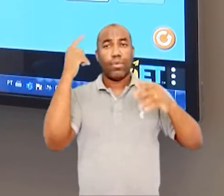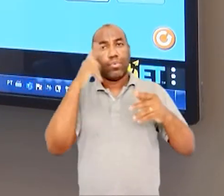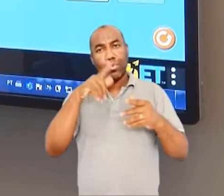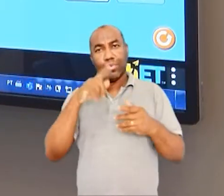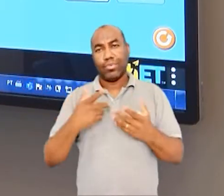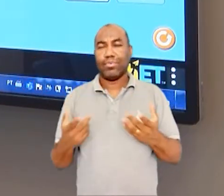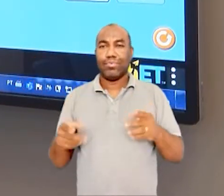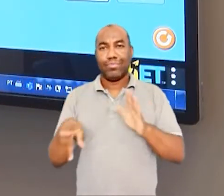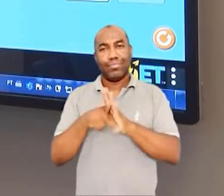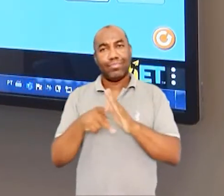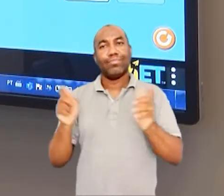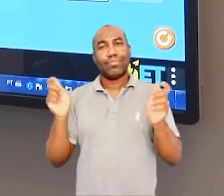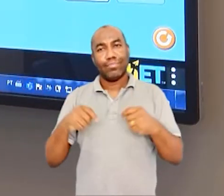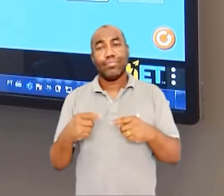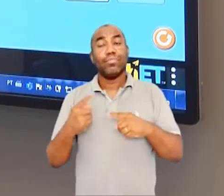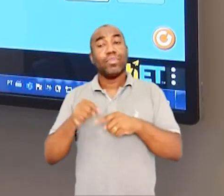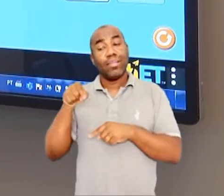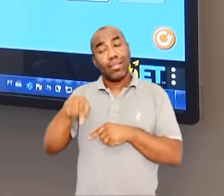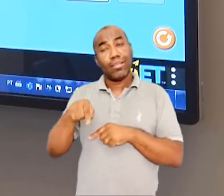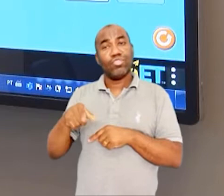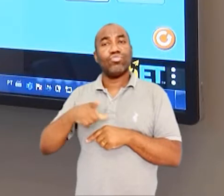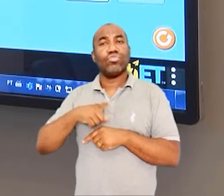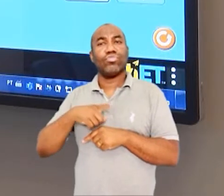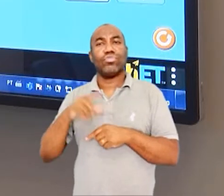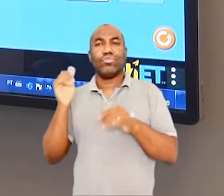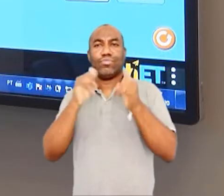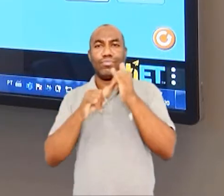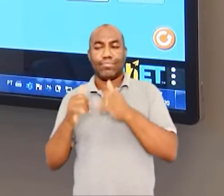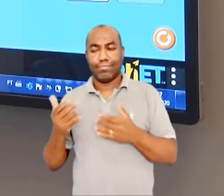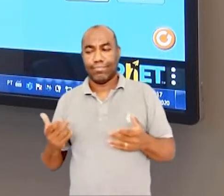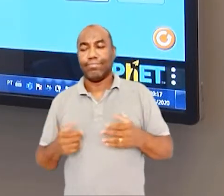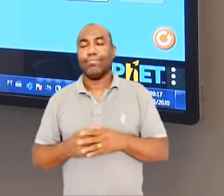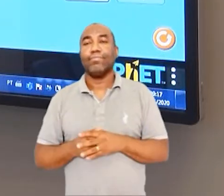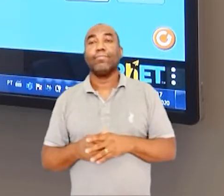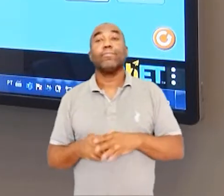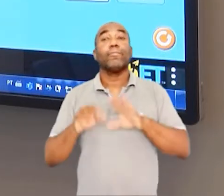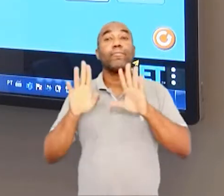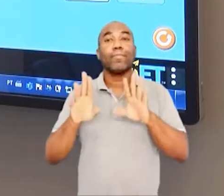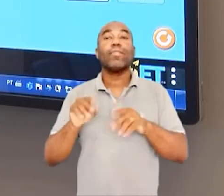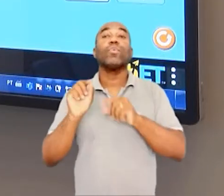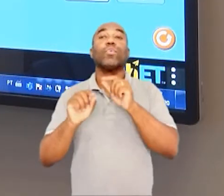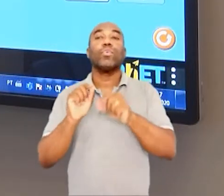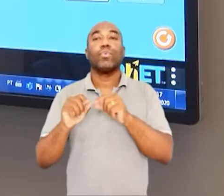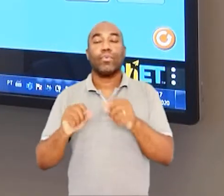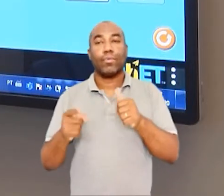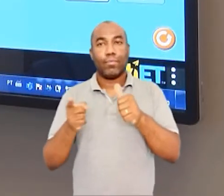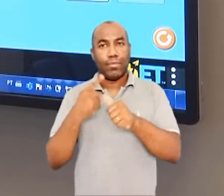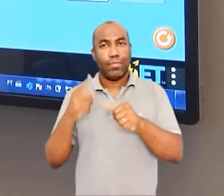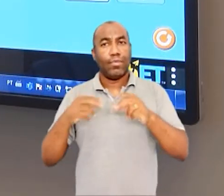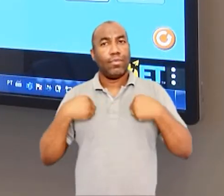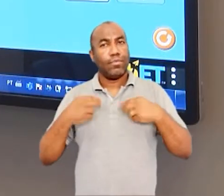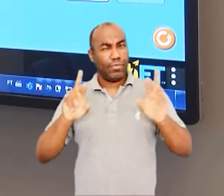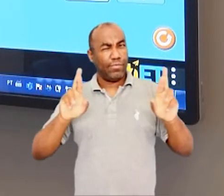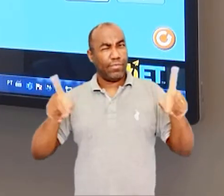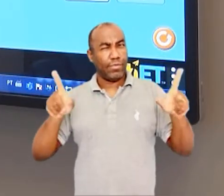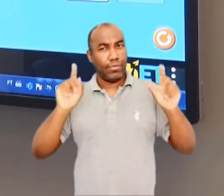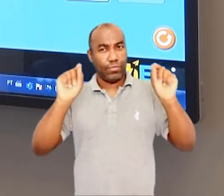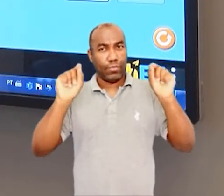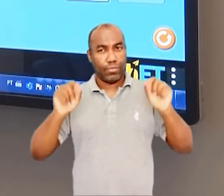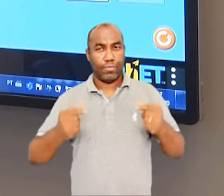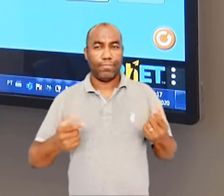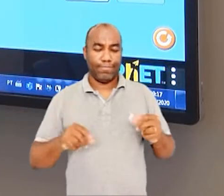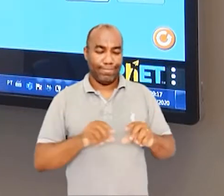mas também há produção de energia elétrica. E aí vamos fechar o circuito. Mas eu quero fazer diferente agora.